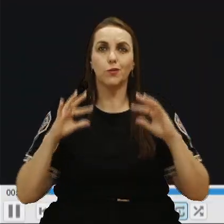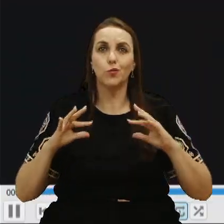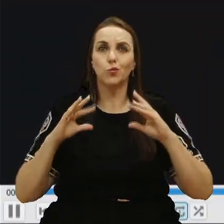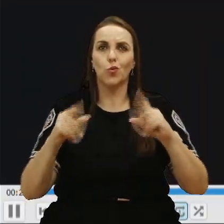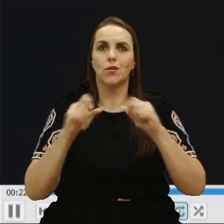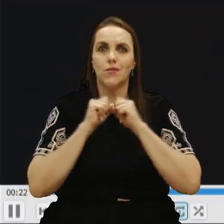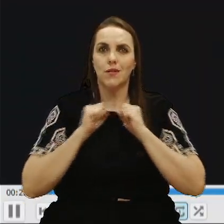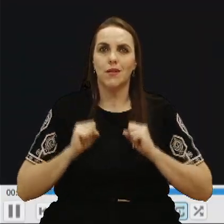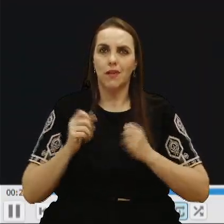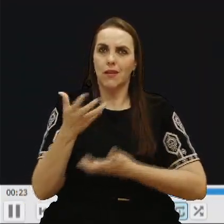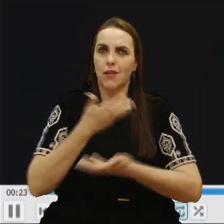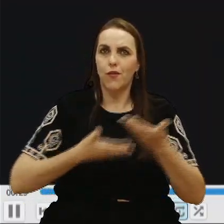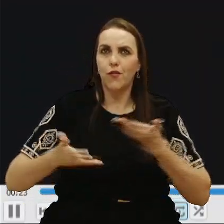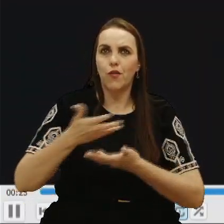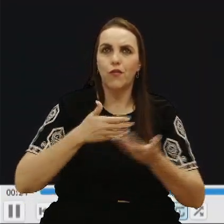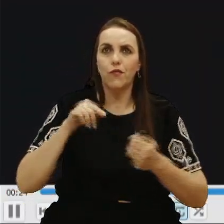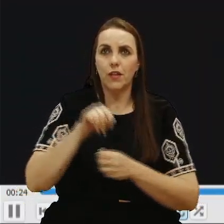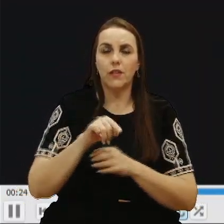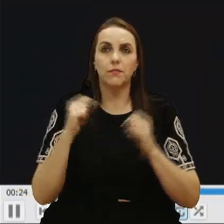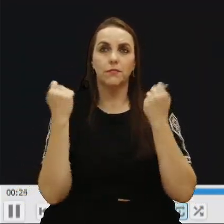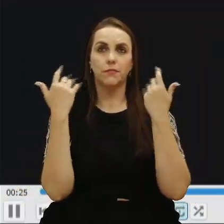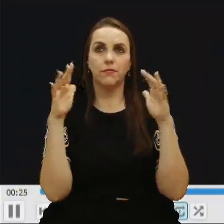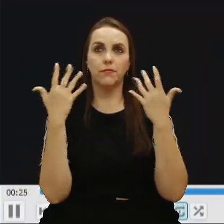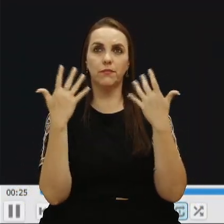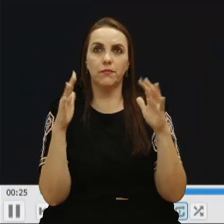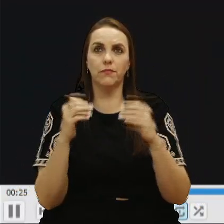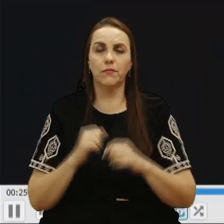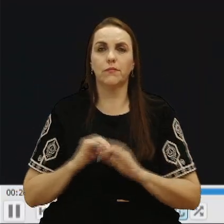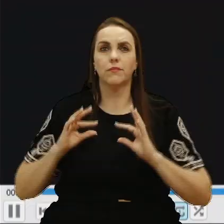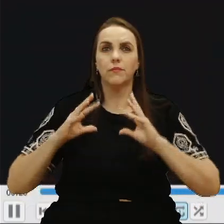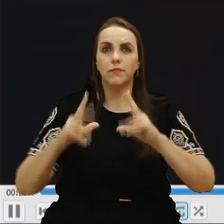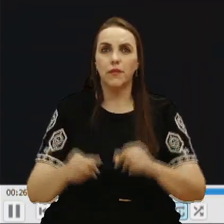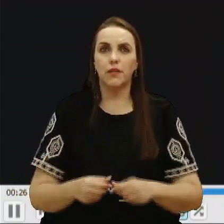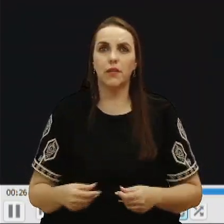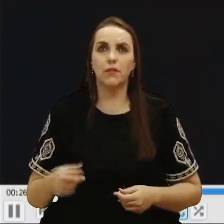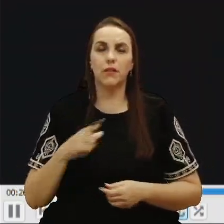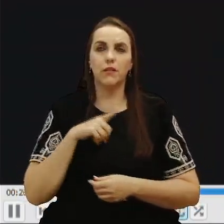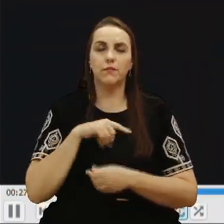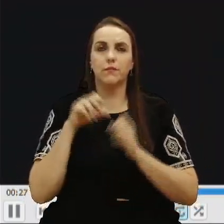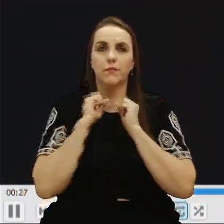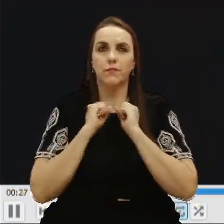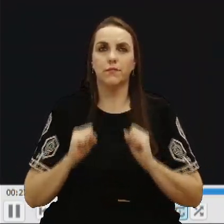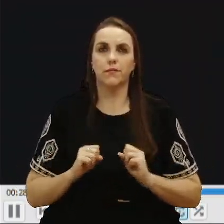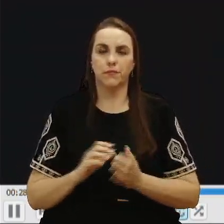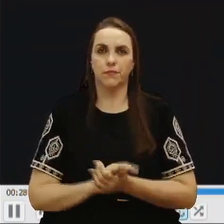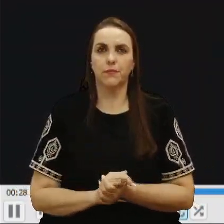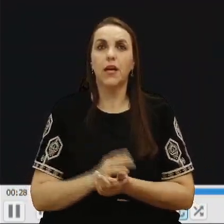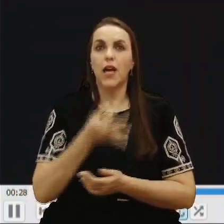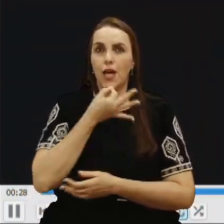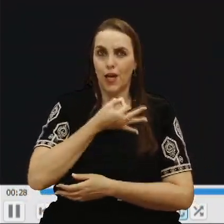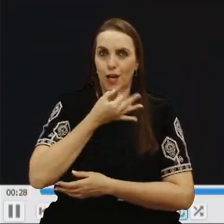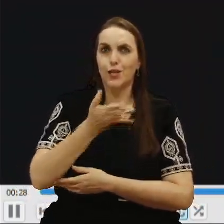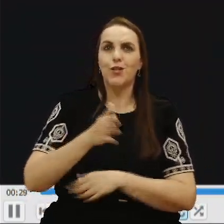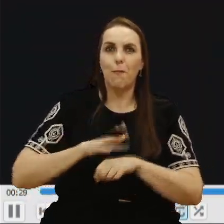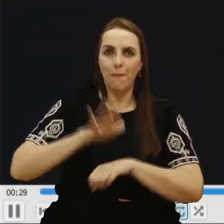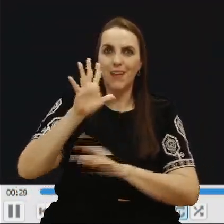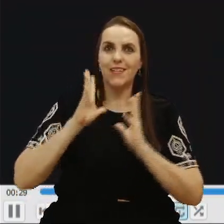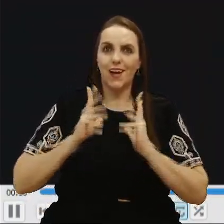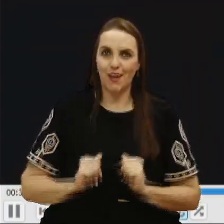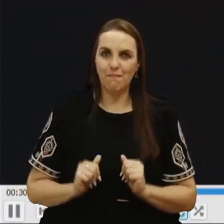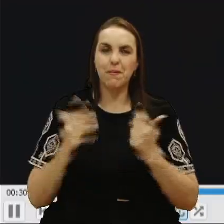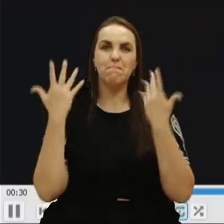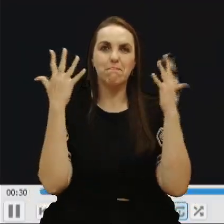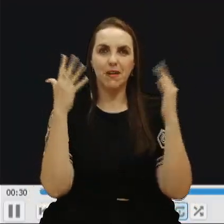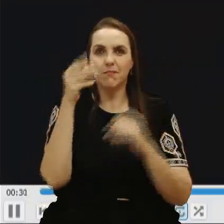secretarias envolvidas. Parabéns a todas as secretarias envolvidas. Caxias Mais Limpa. Parabéns,